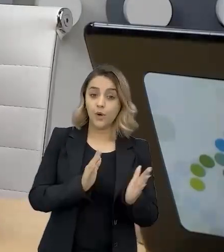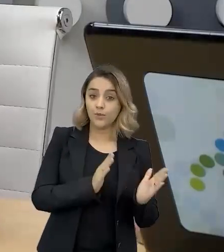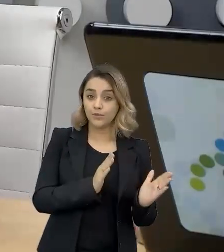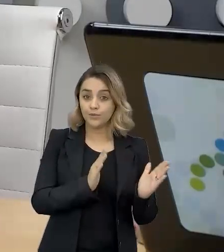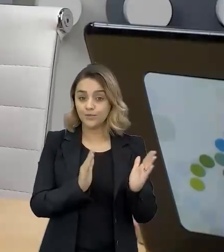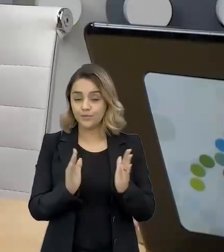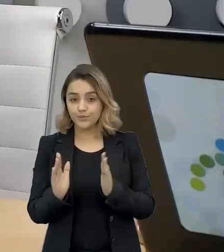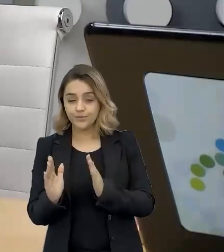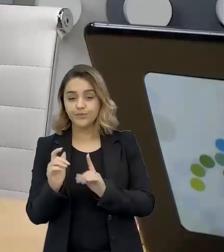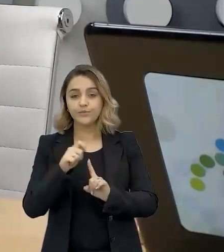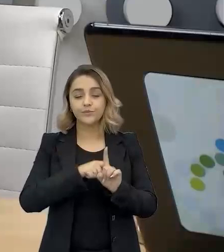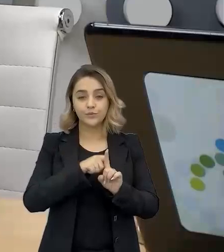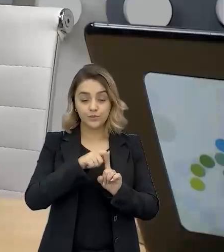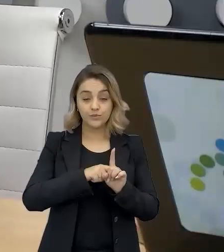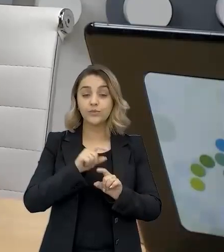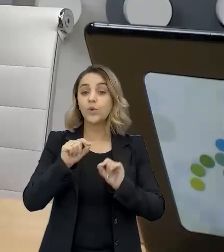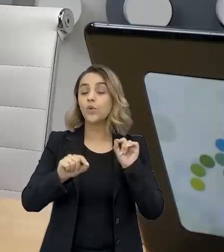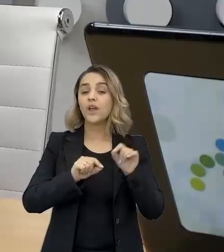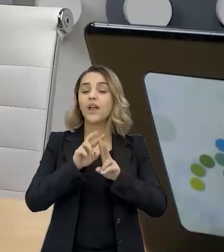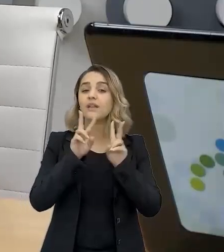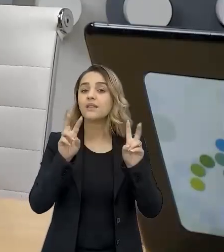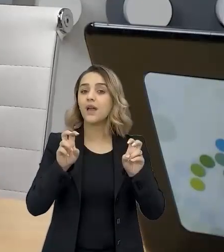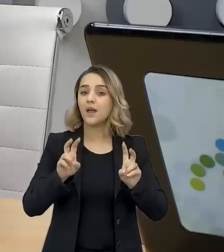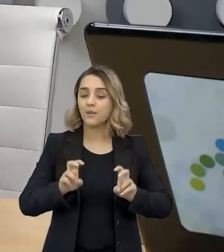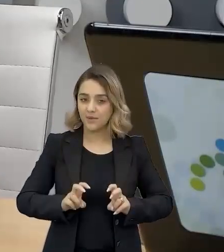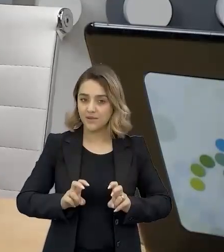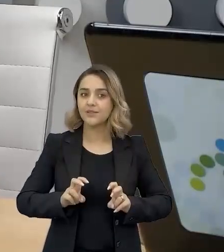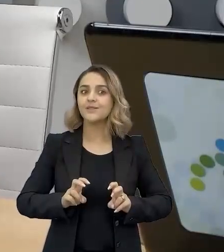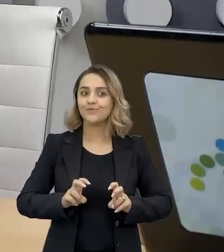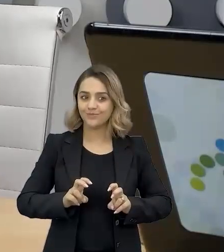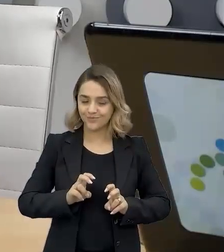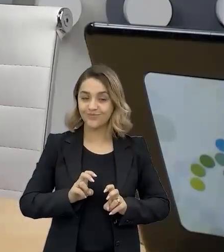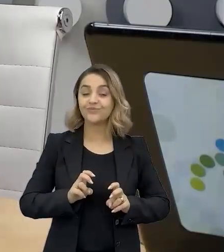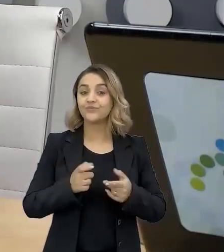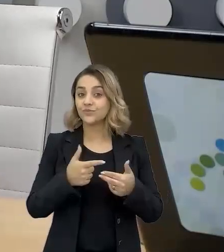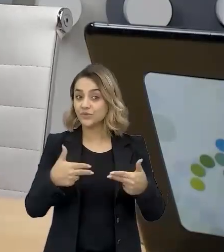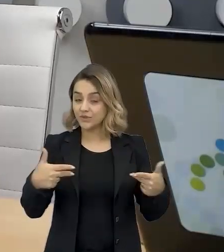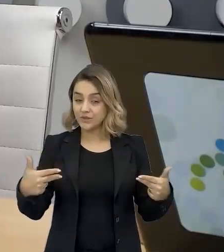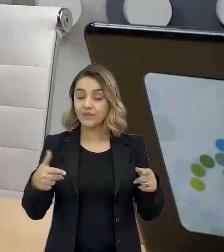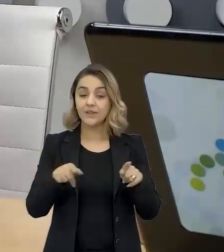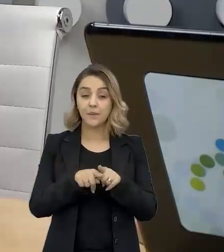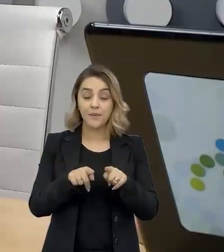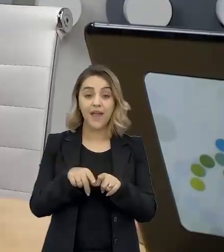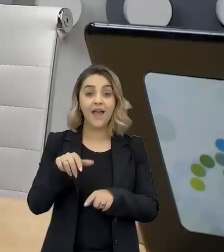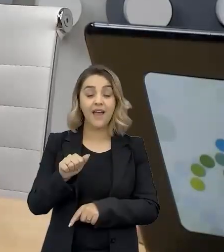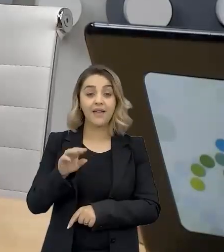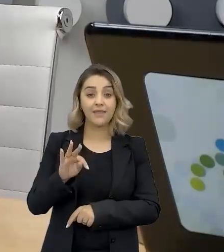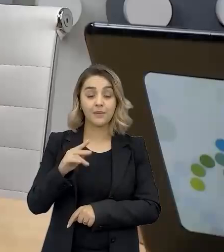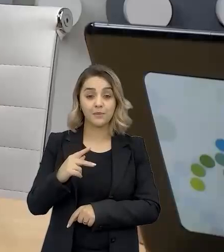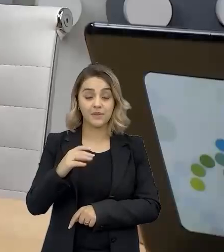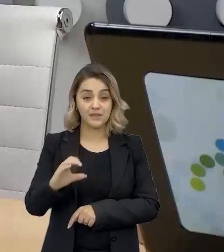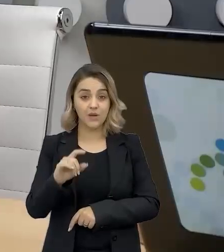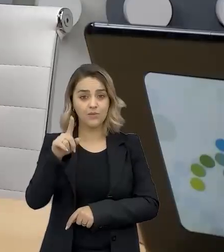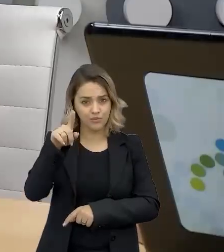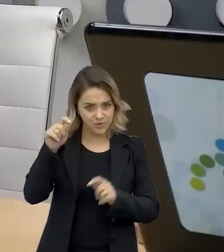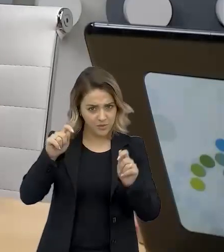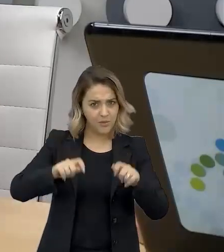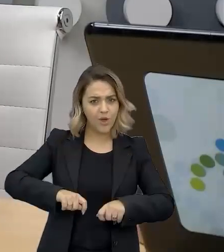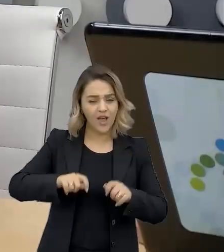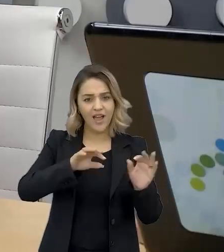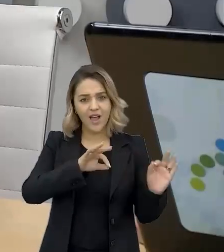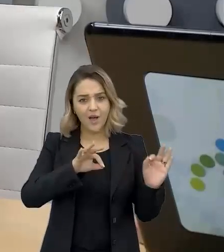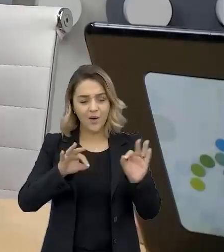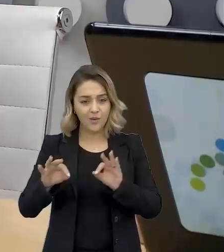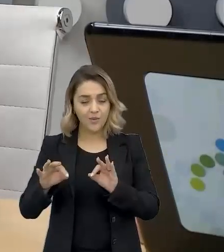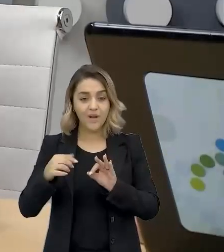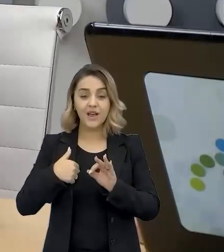do mês, né? Nós vamos falar sobre outras metodologias também, tá bom? Em todos os ATPC, então se vocês puderem estar acompanhando. Eu